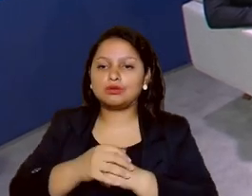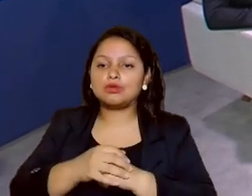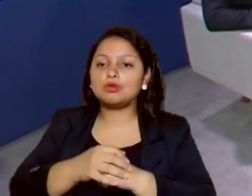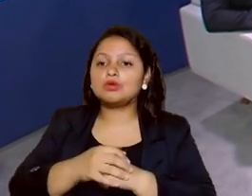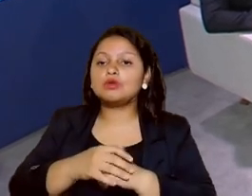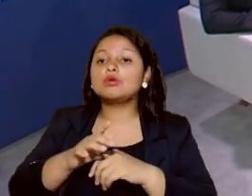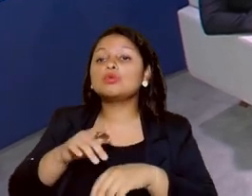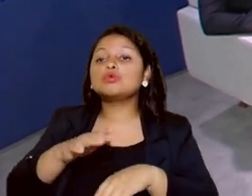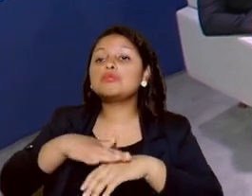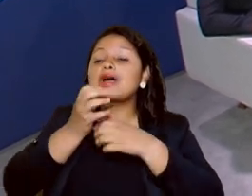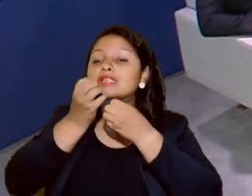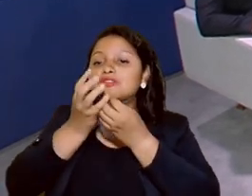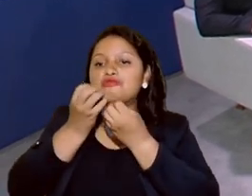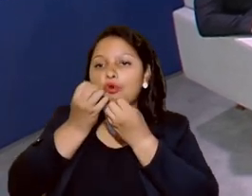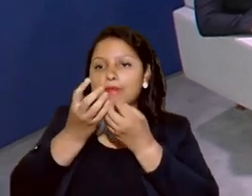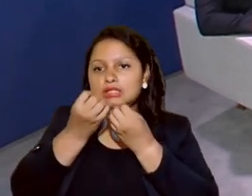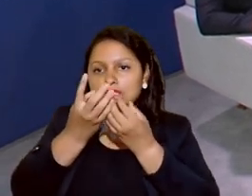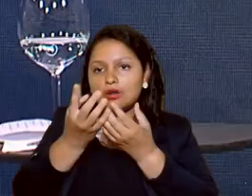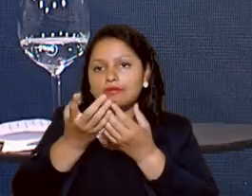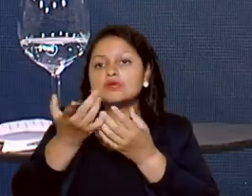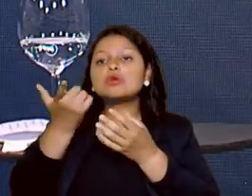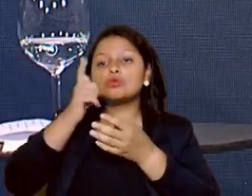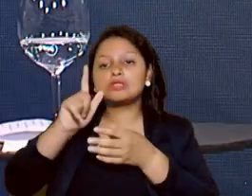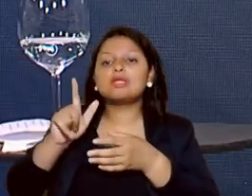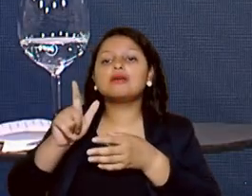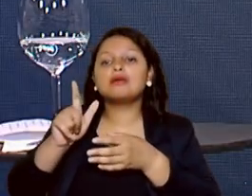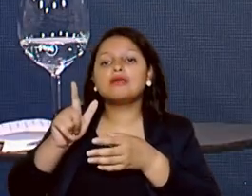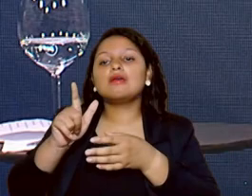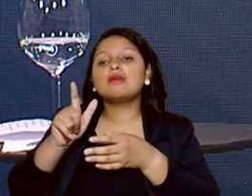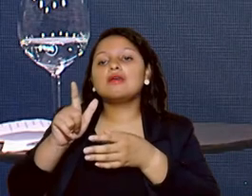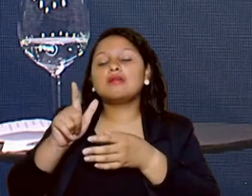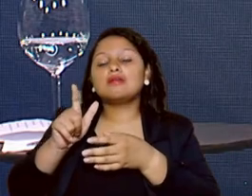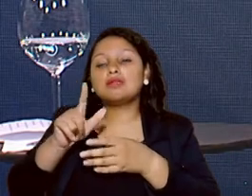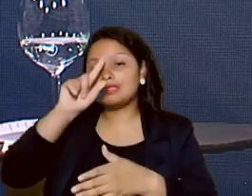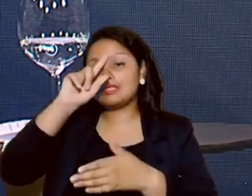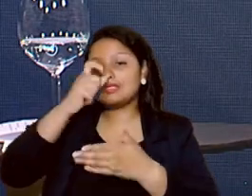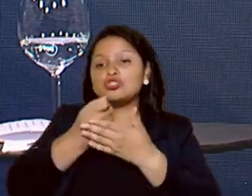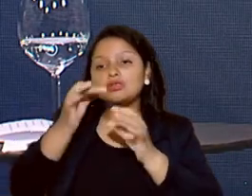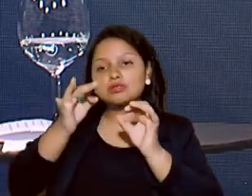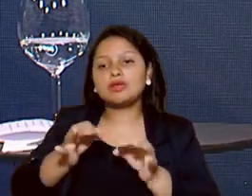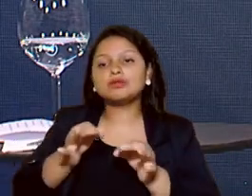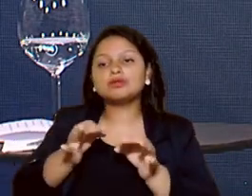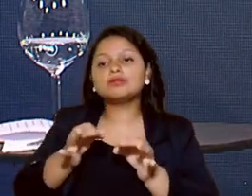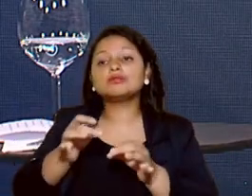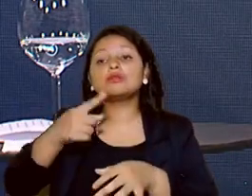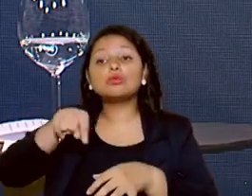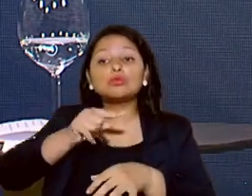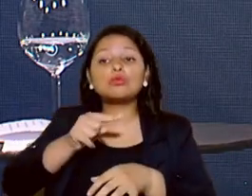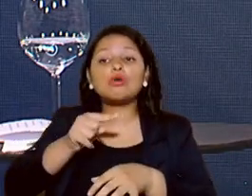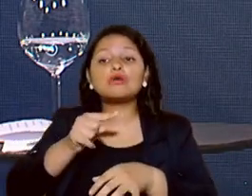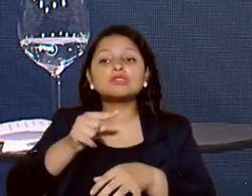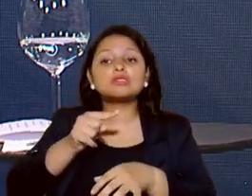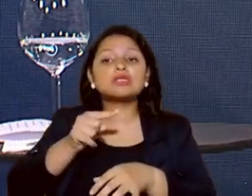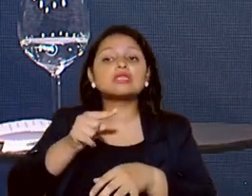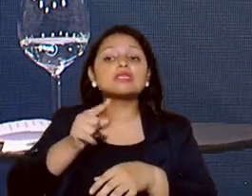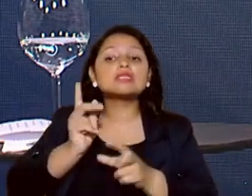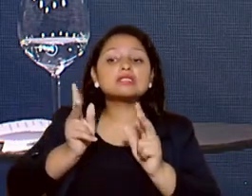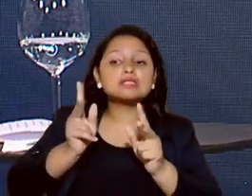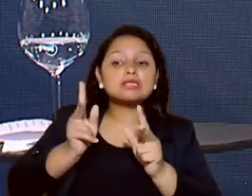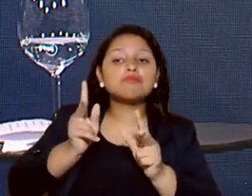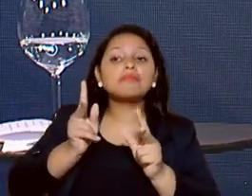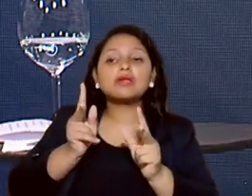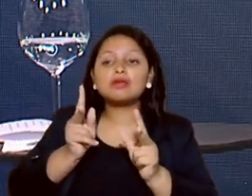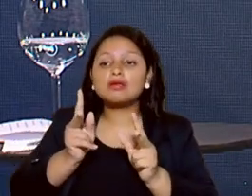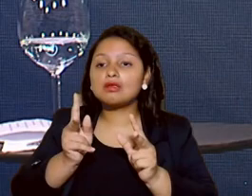maior a sua previsibilidade no crédito que você que você gera então a gente é muito adepto dos oceanos que